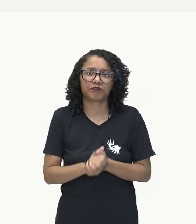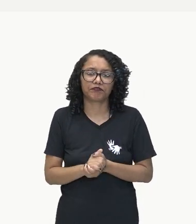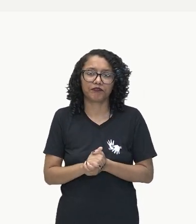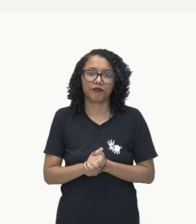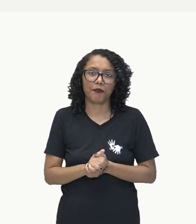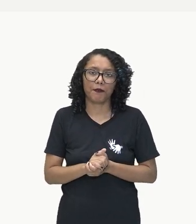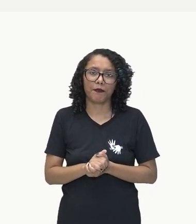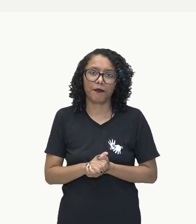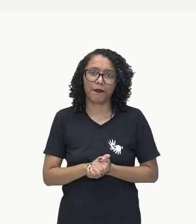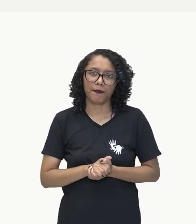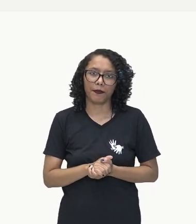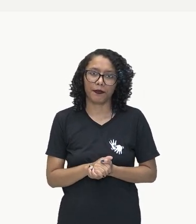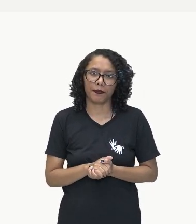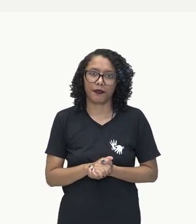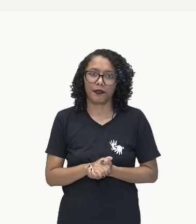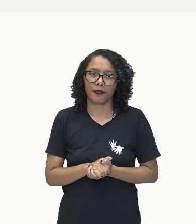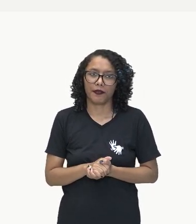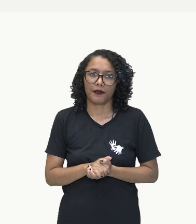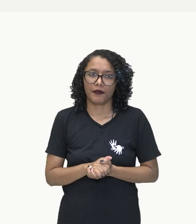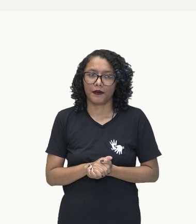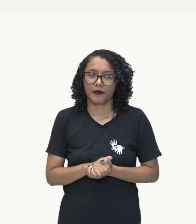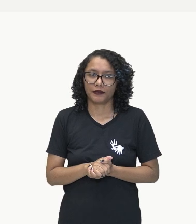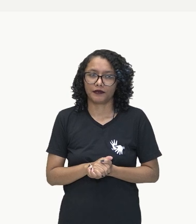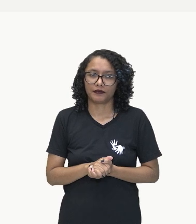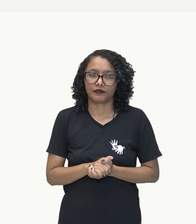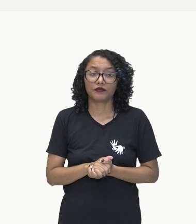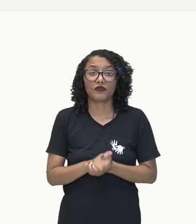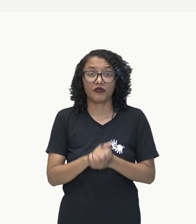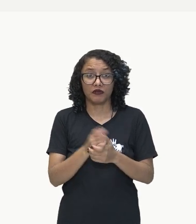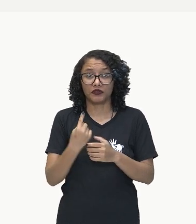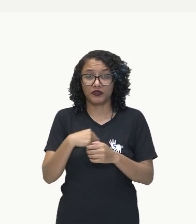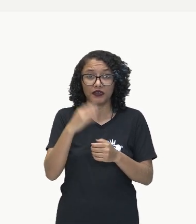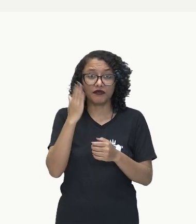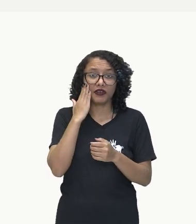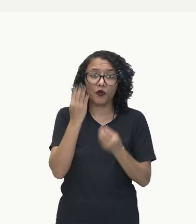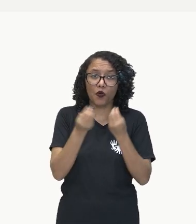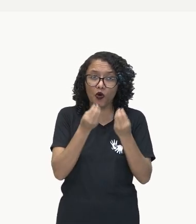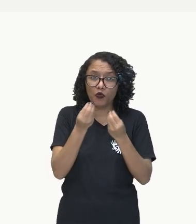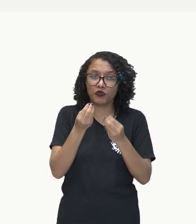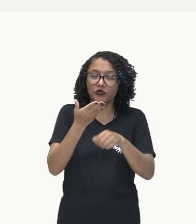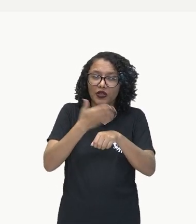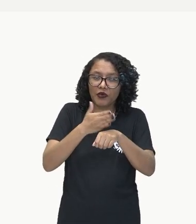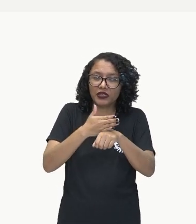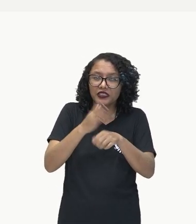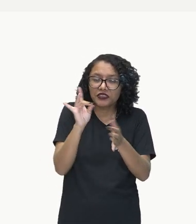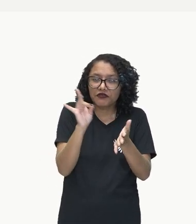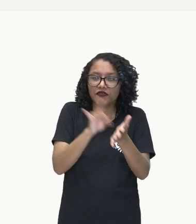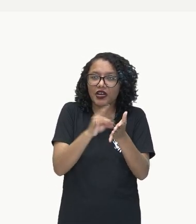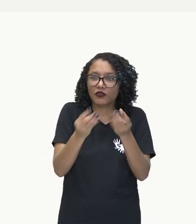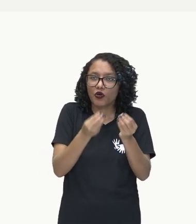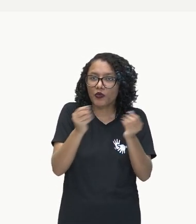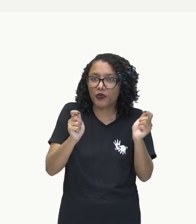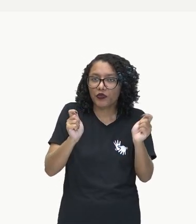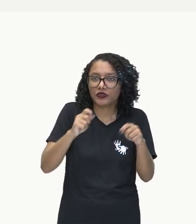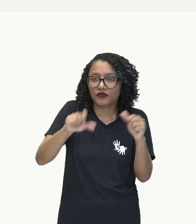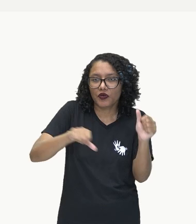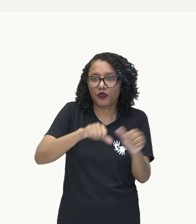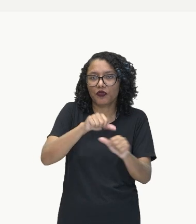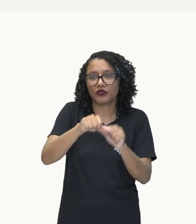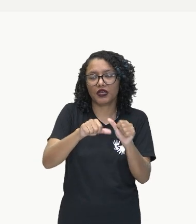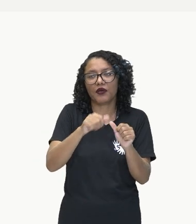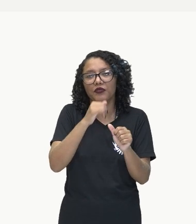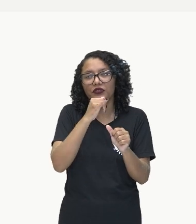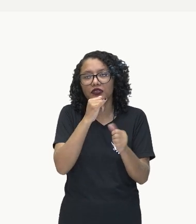os advérbios podem funcionar e assim alterar completamente ou manifestar algum significado